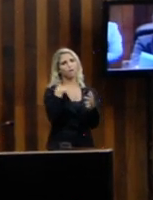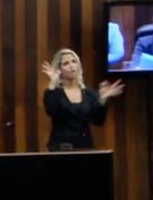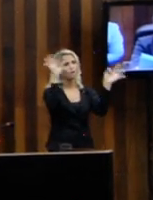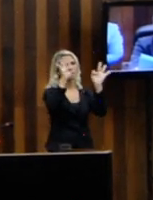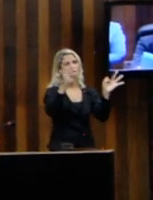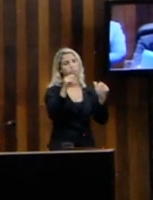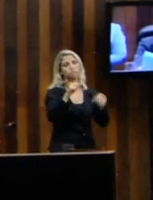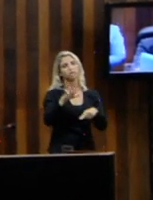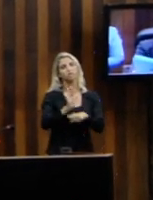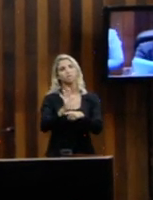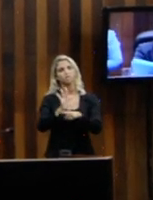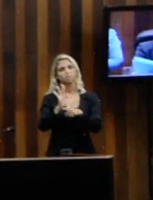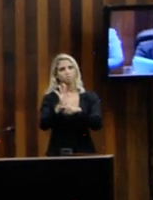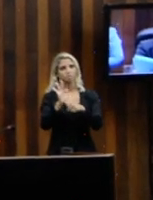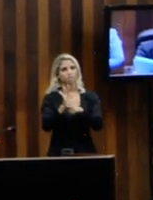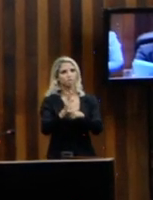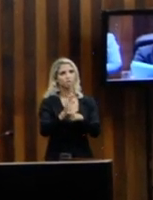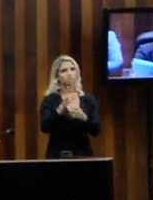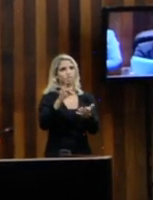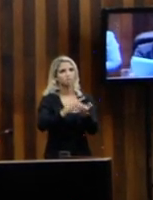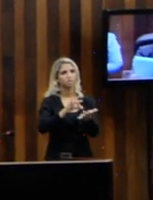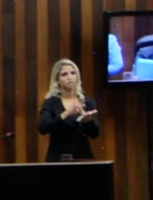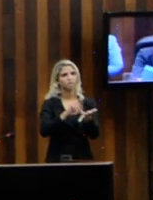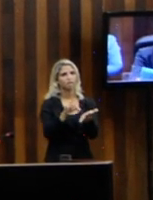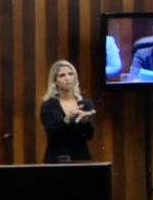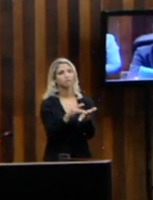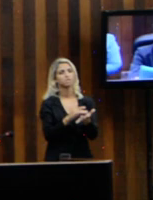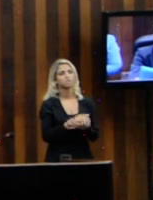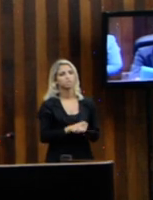ter contribuído, mesmo que de forma